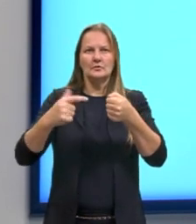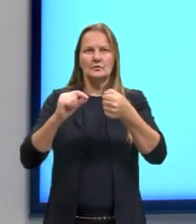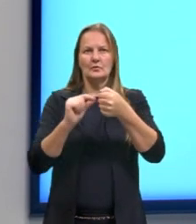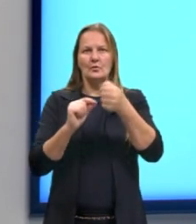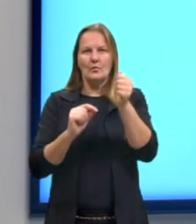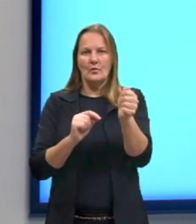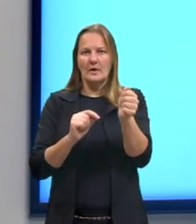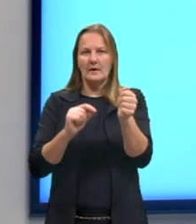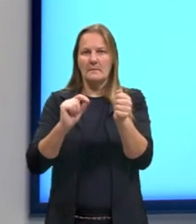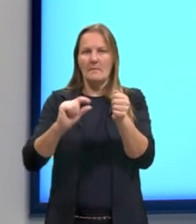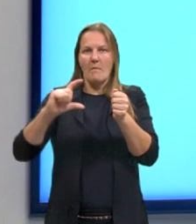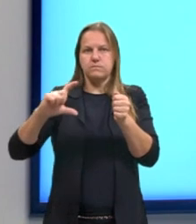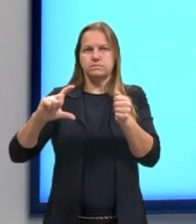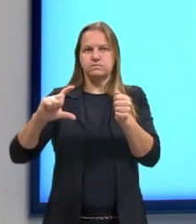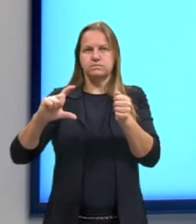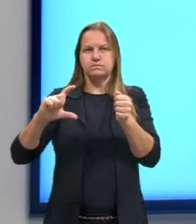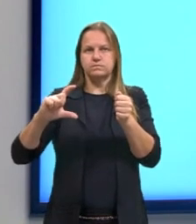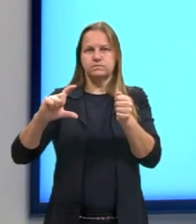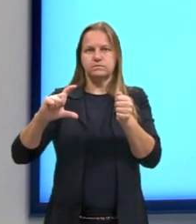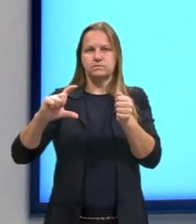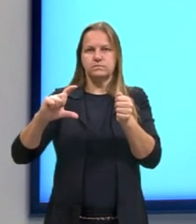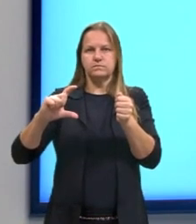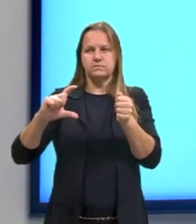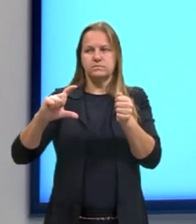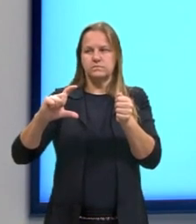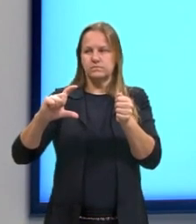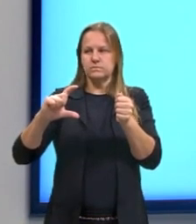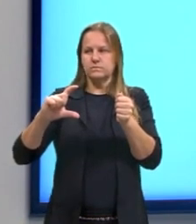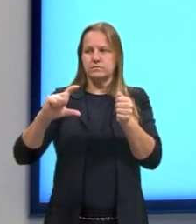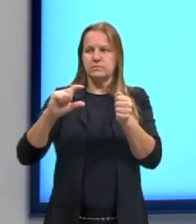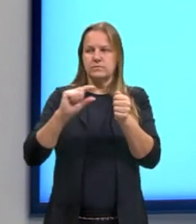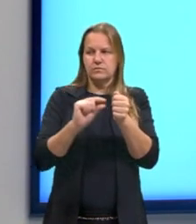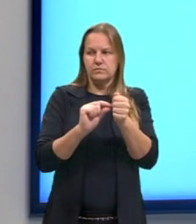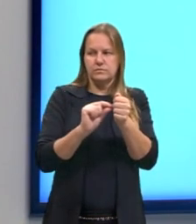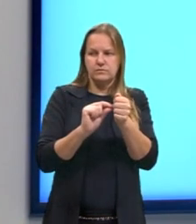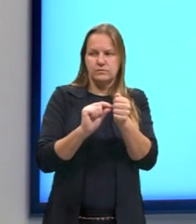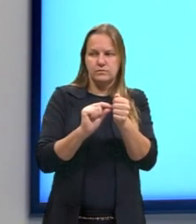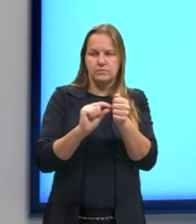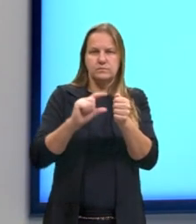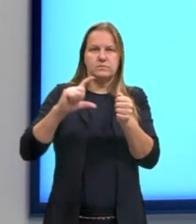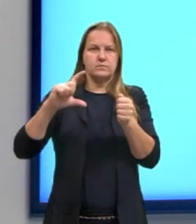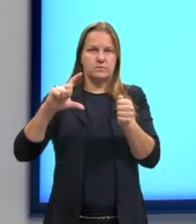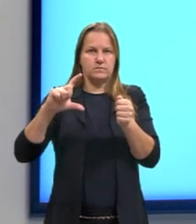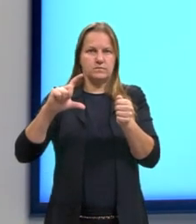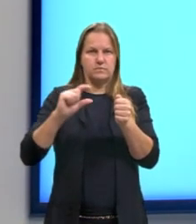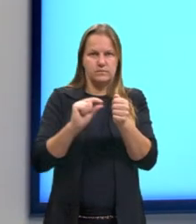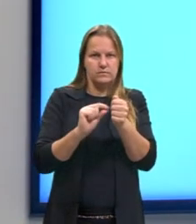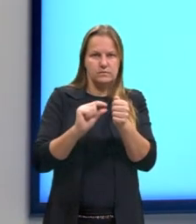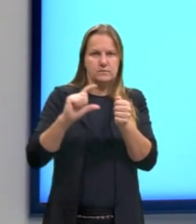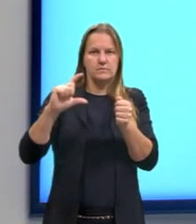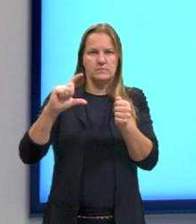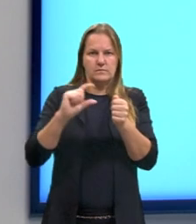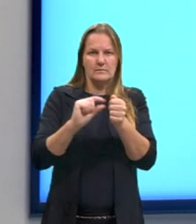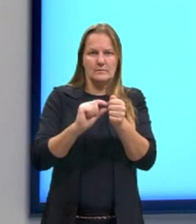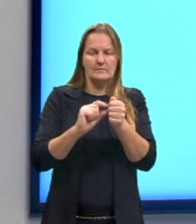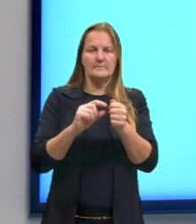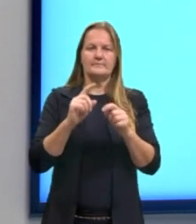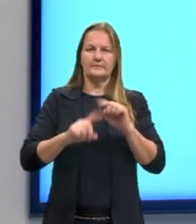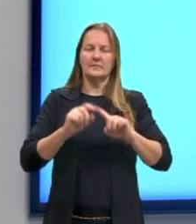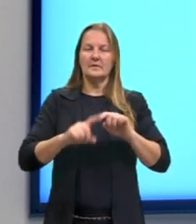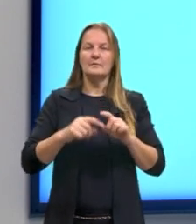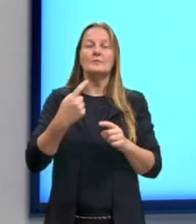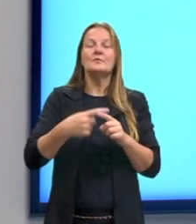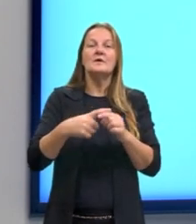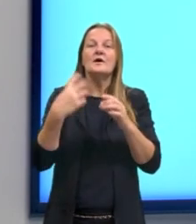nós temos um A maiúsculo. O primeiro A é minúsculo em função de ele ser elemento, e o segundo